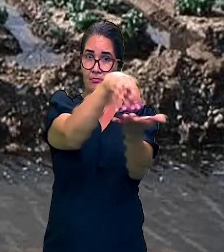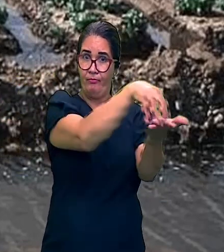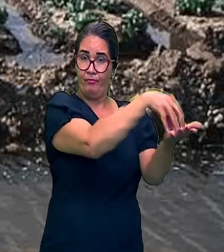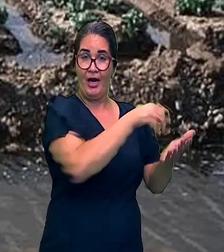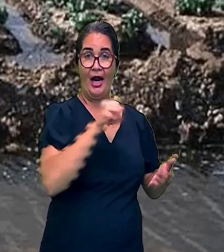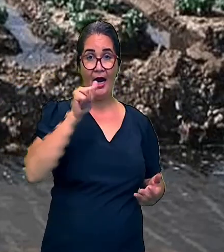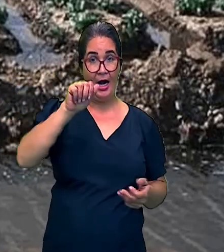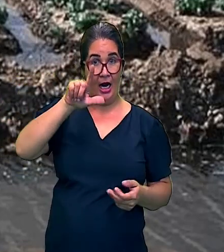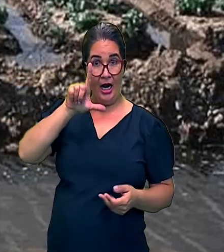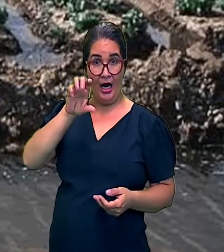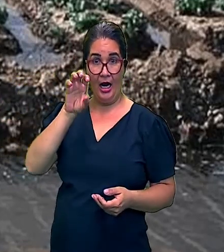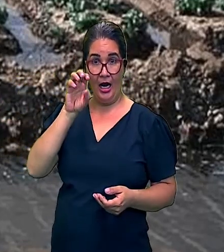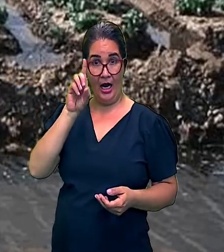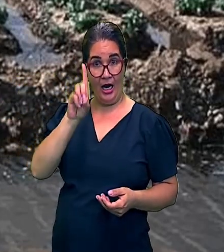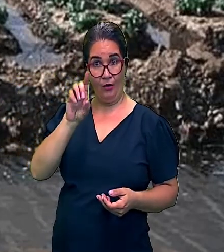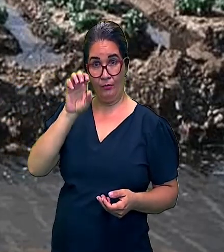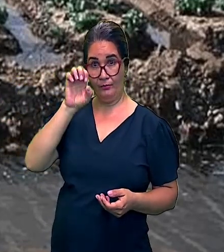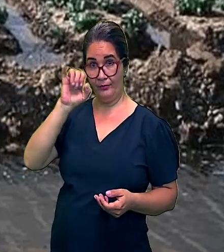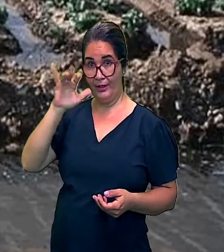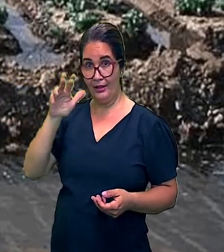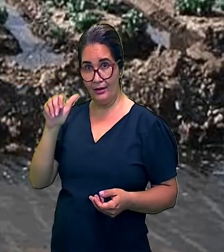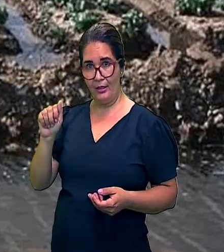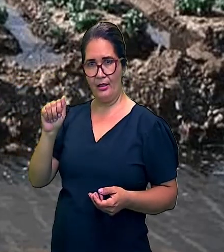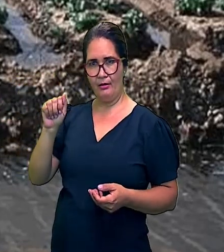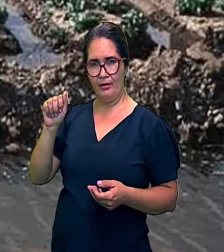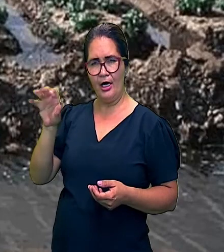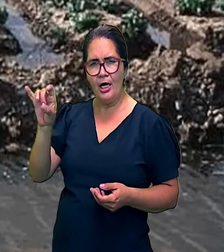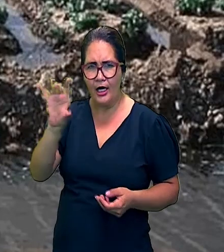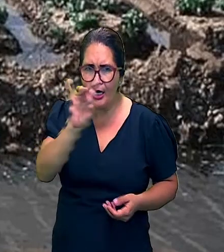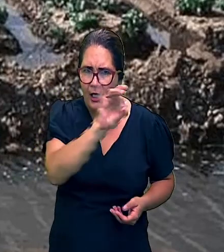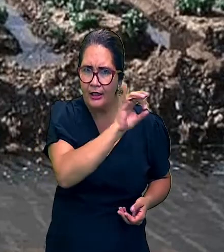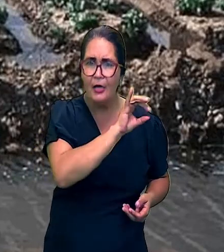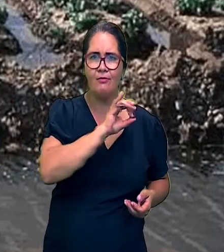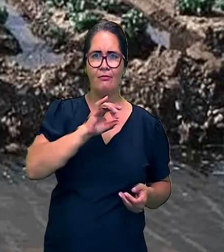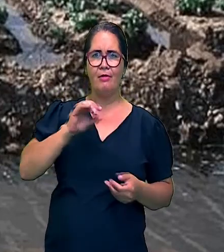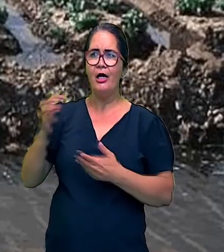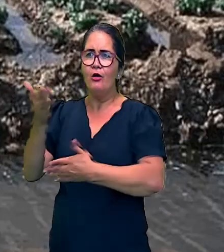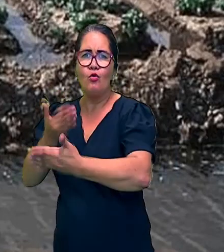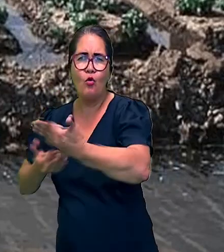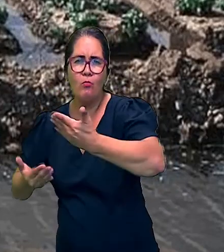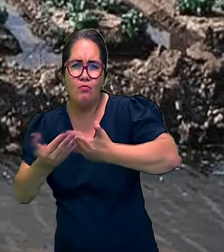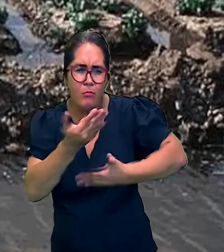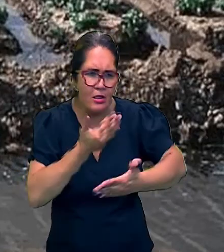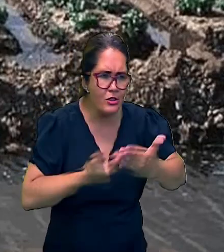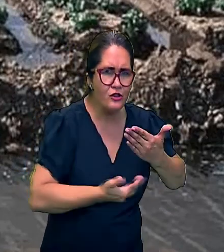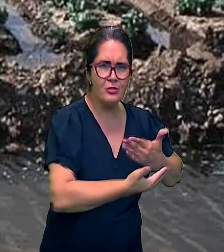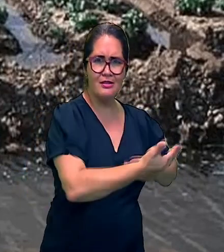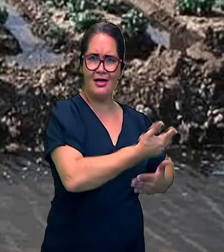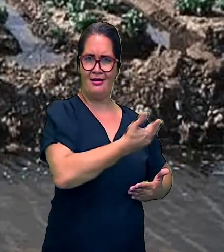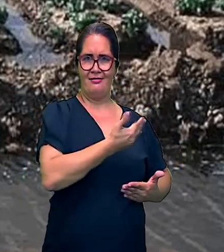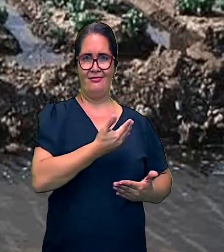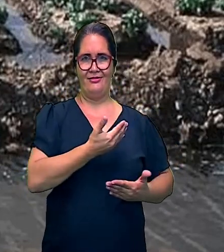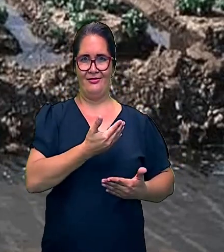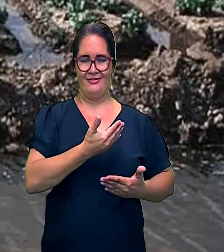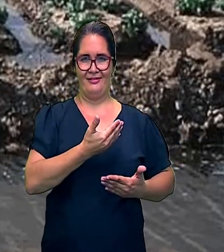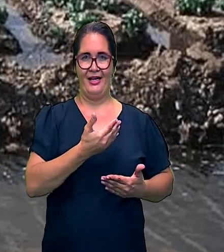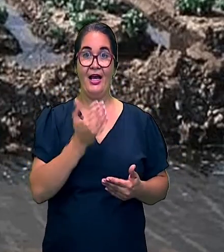sobrou, com os produtos que sobraram das outras aldeias. Então, foi o início do